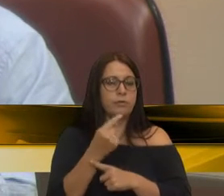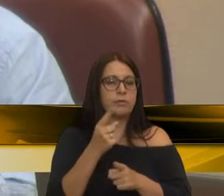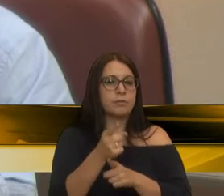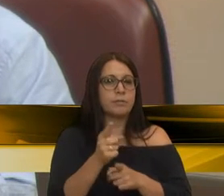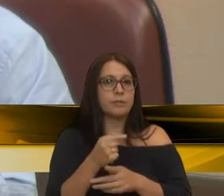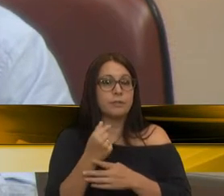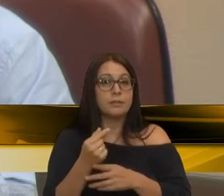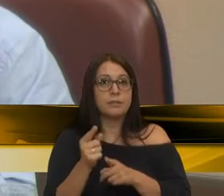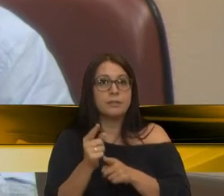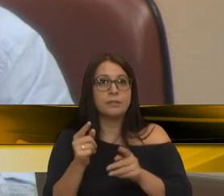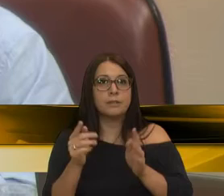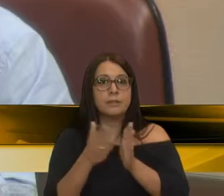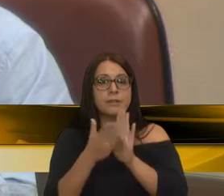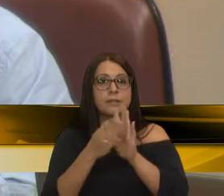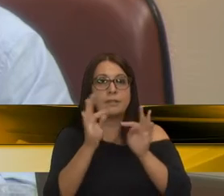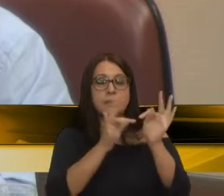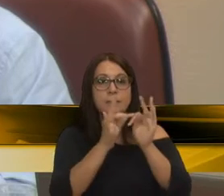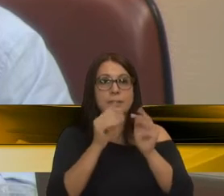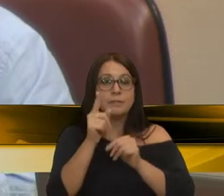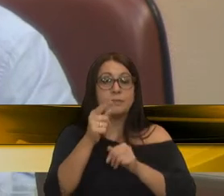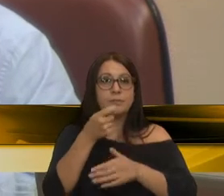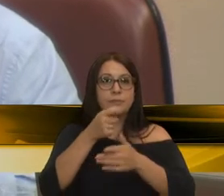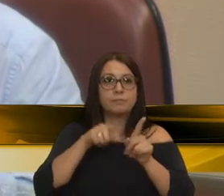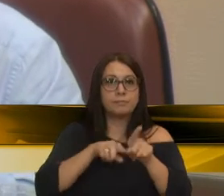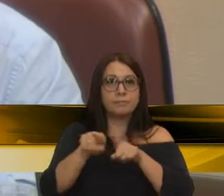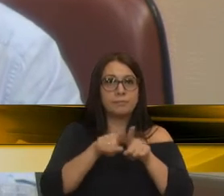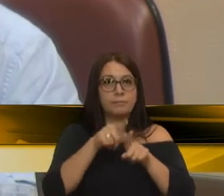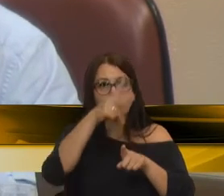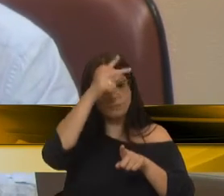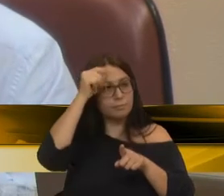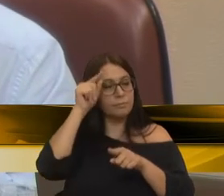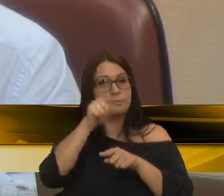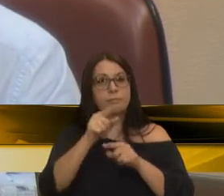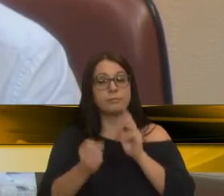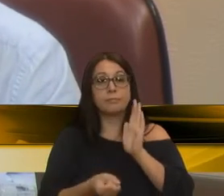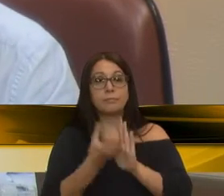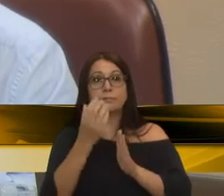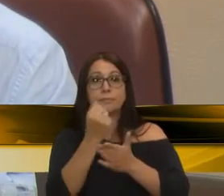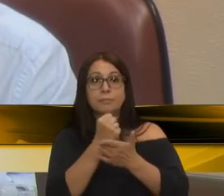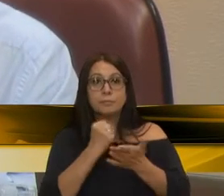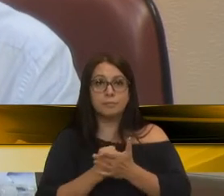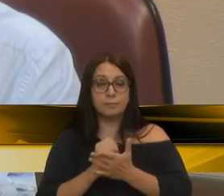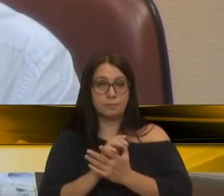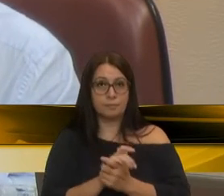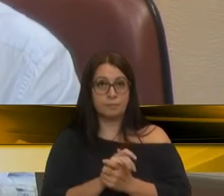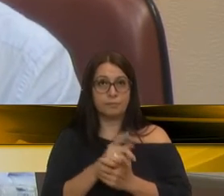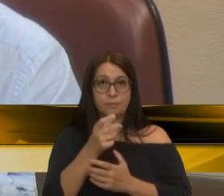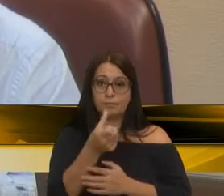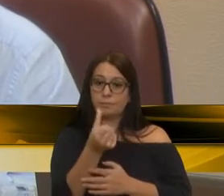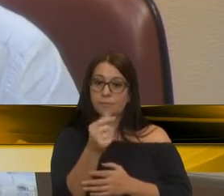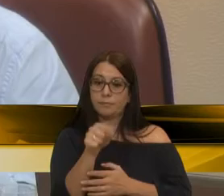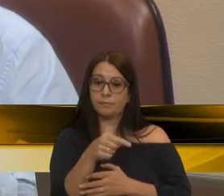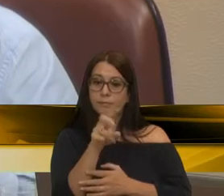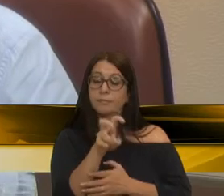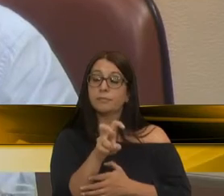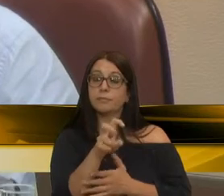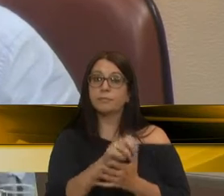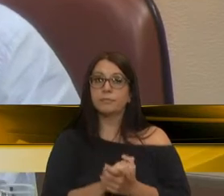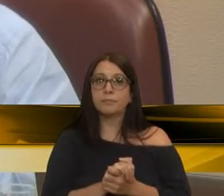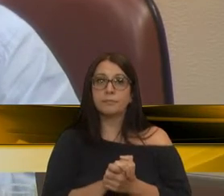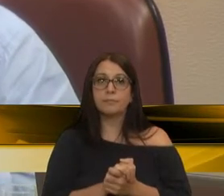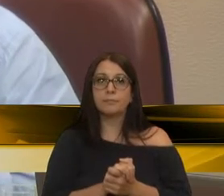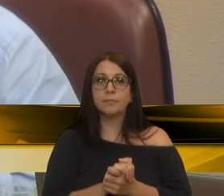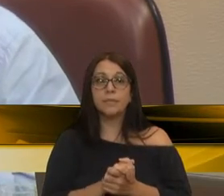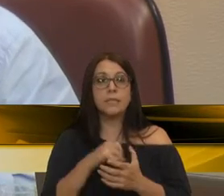proposta técnica na concorrência pública que originou este contrato 6.5 é